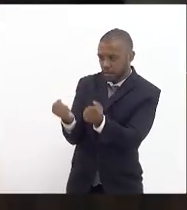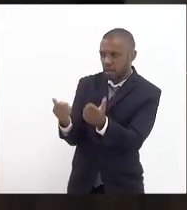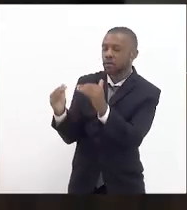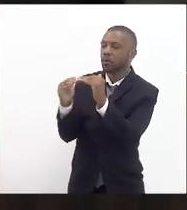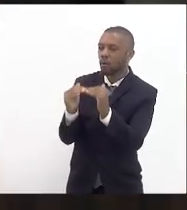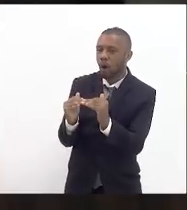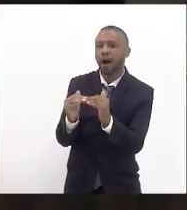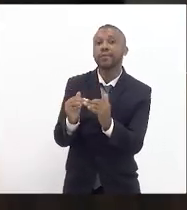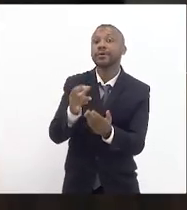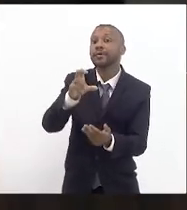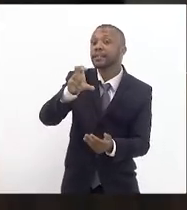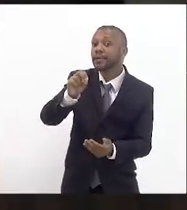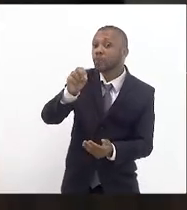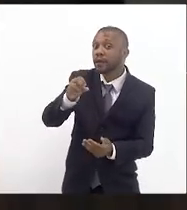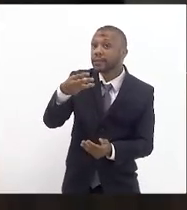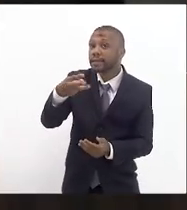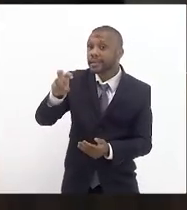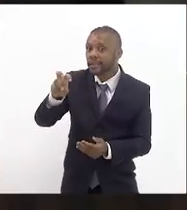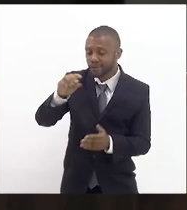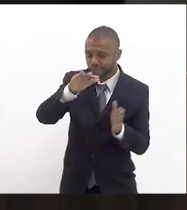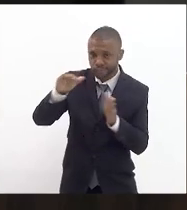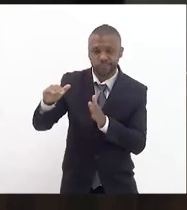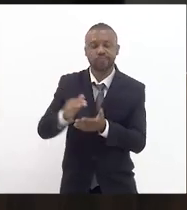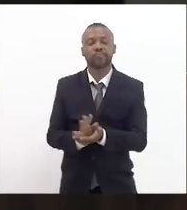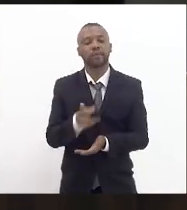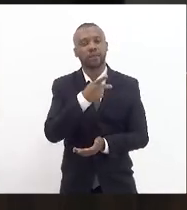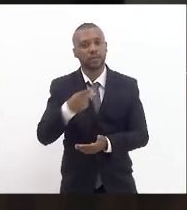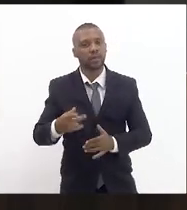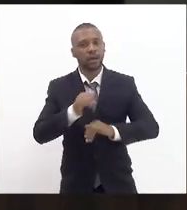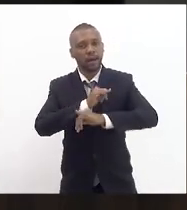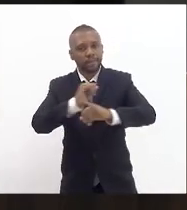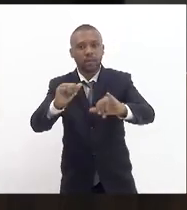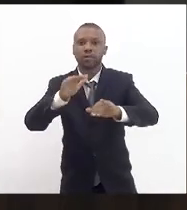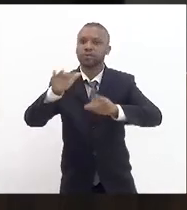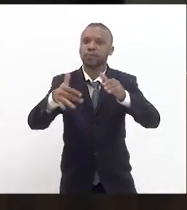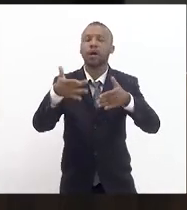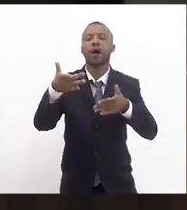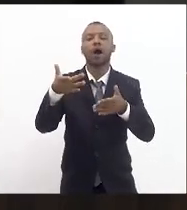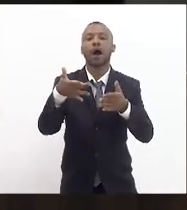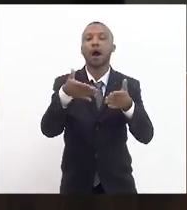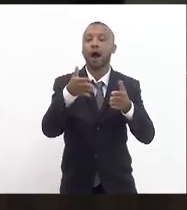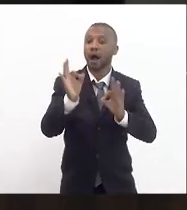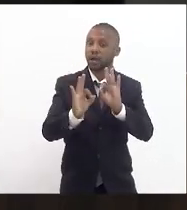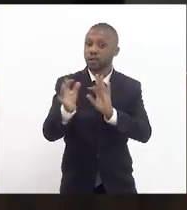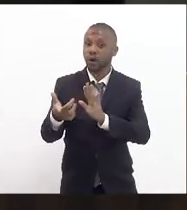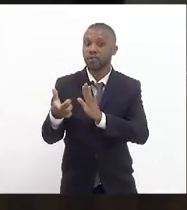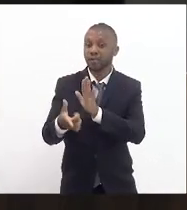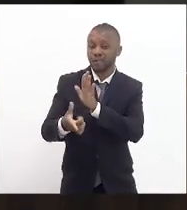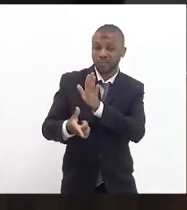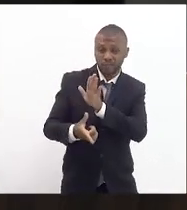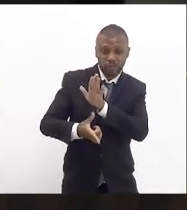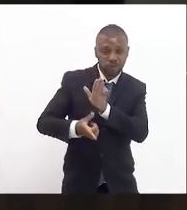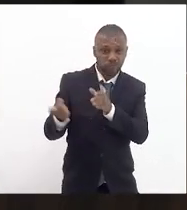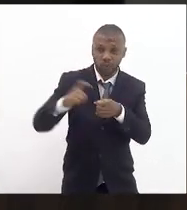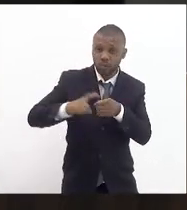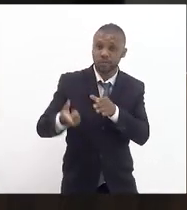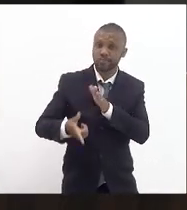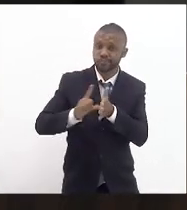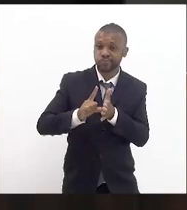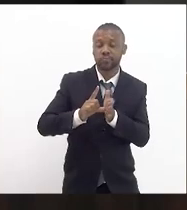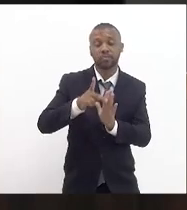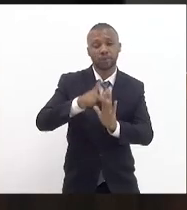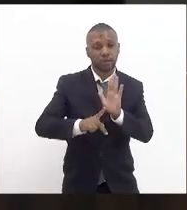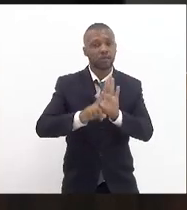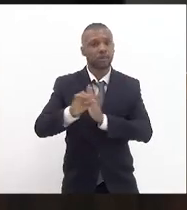ao 5035. Presidência, chama os trabalhos à ordem. Voltamos na página anterior. Projeto de resolução 5197